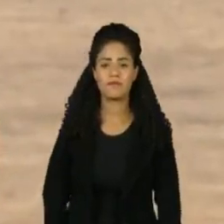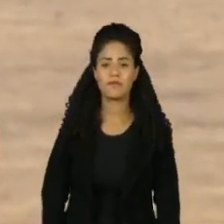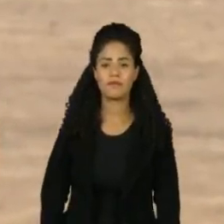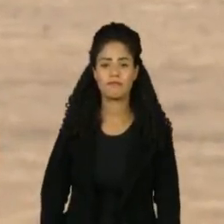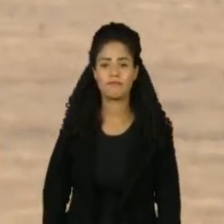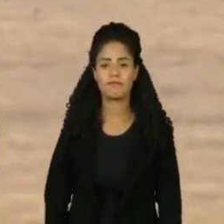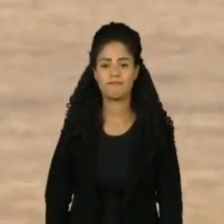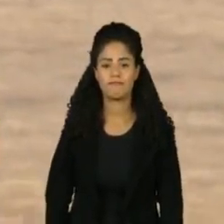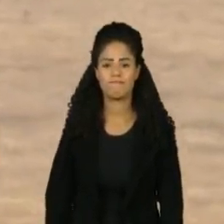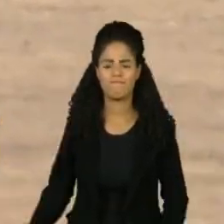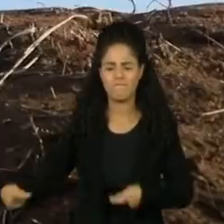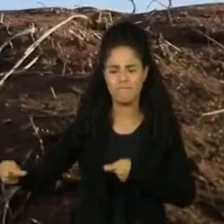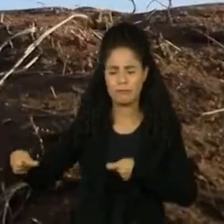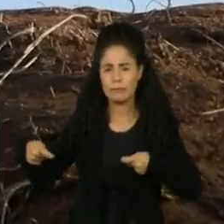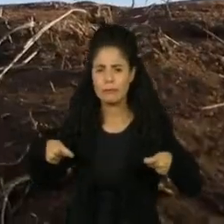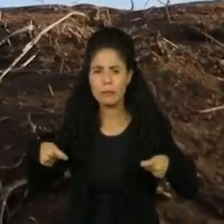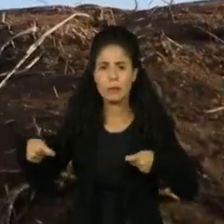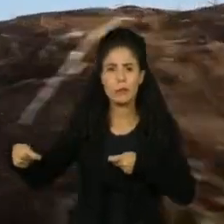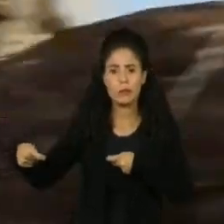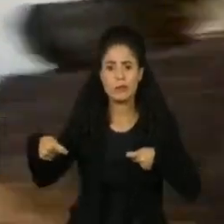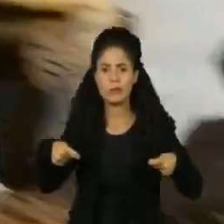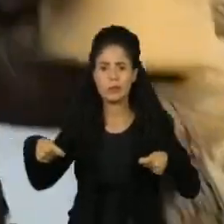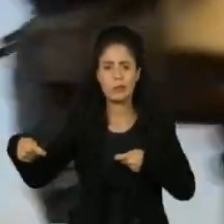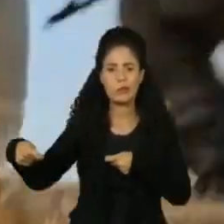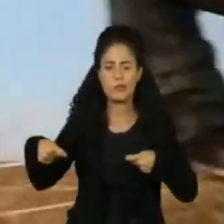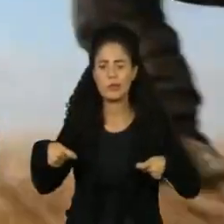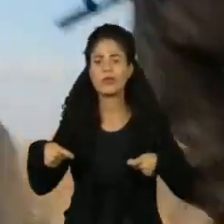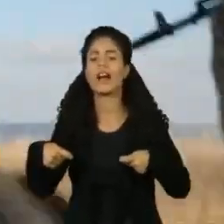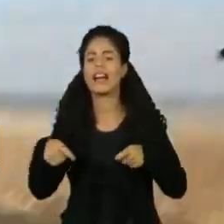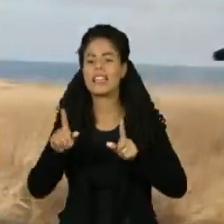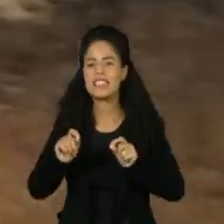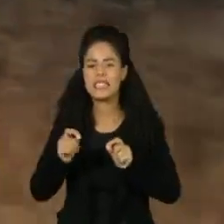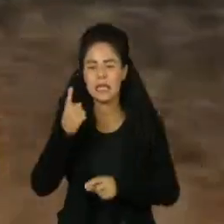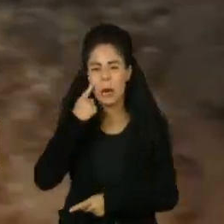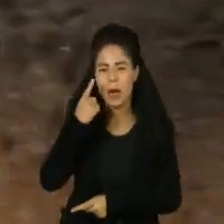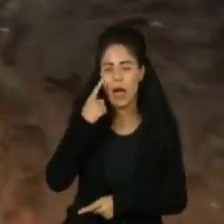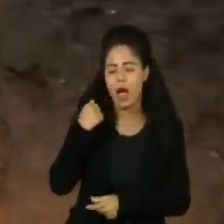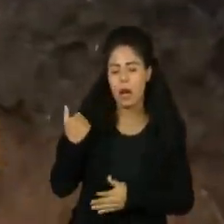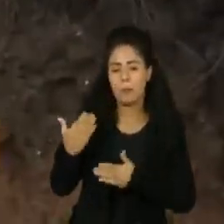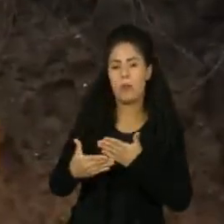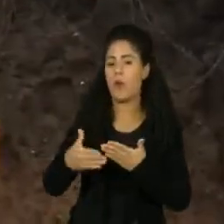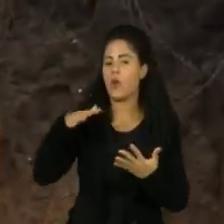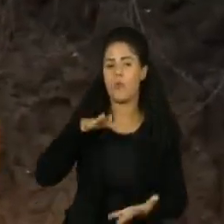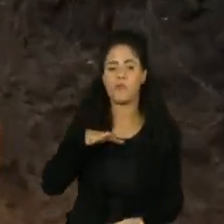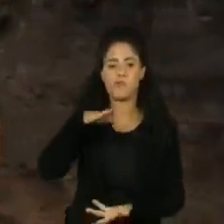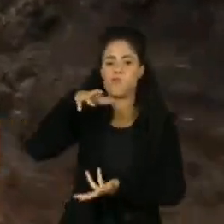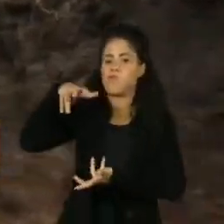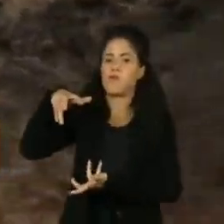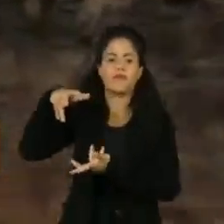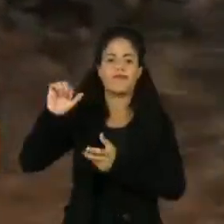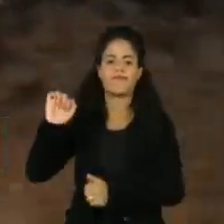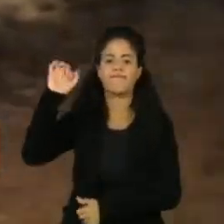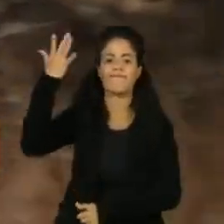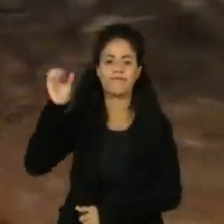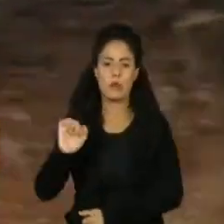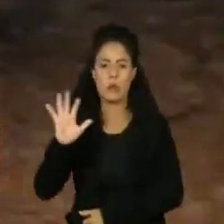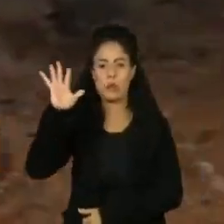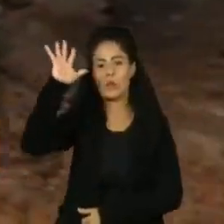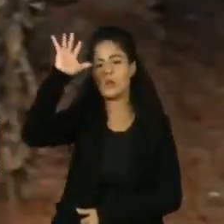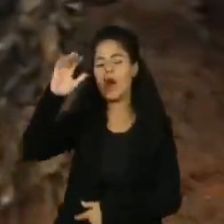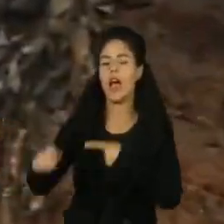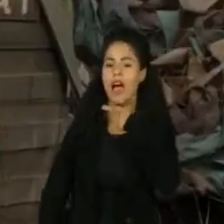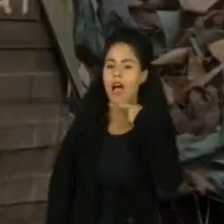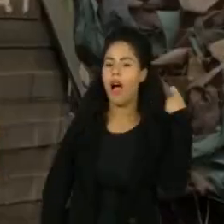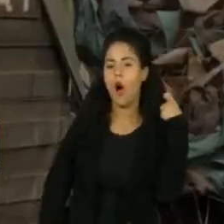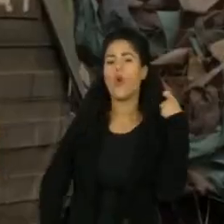A ameaça de um conflito armado é do outro lado do hemisfério, mas seus reflexos se espalham por todo o planeta. A Rússia é o